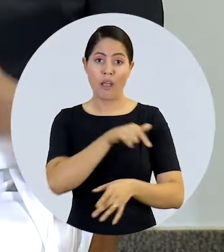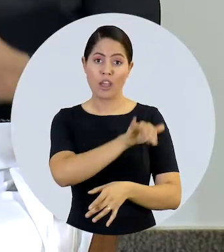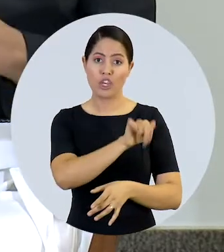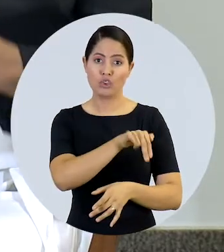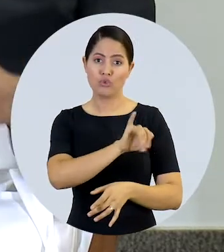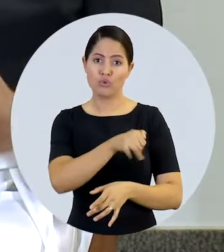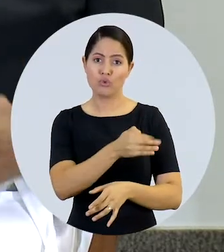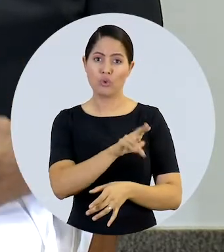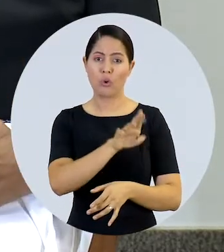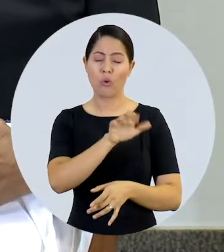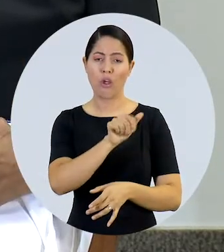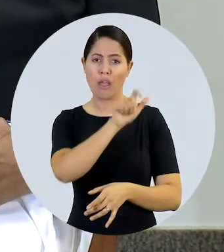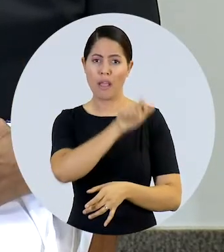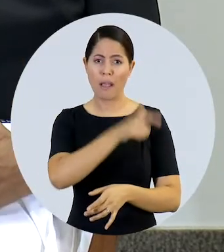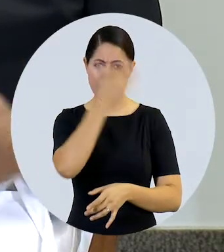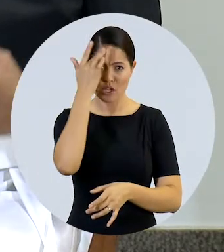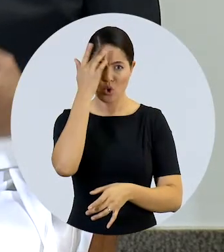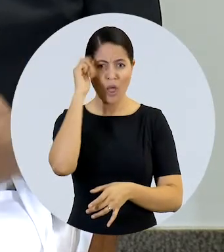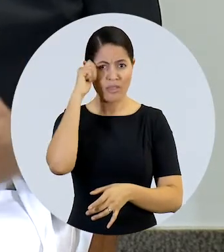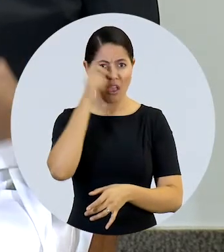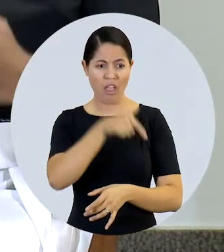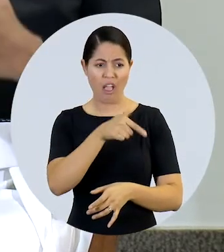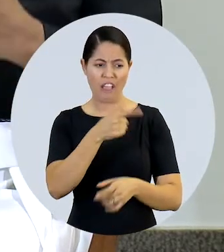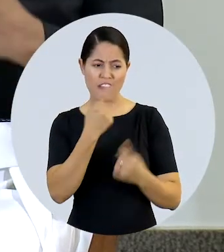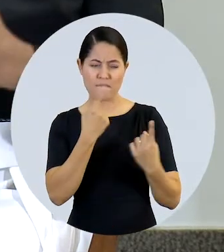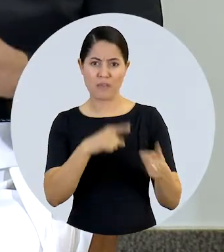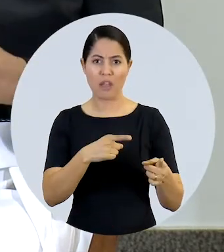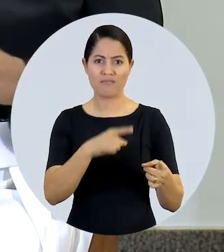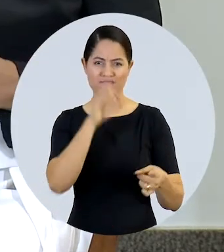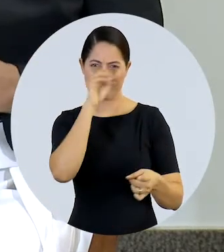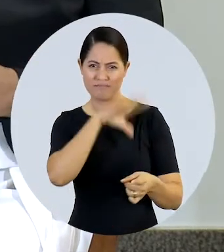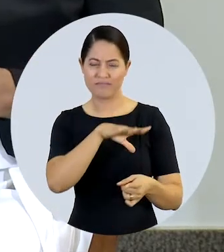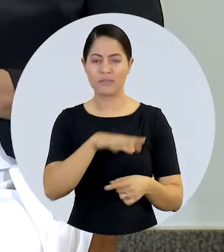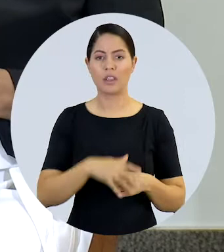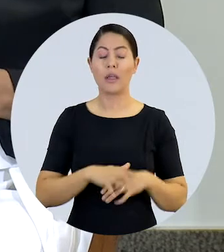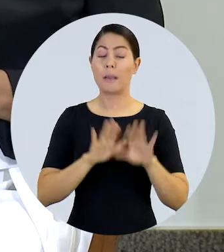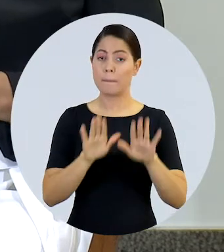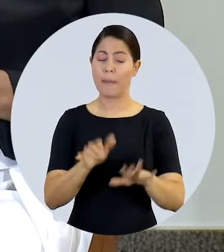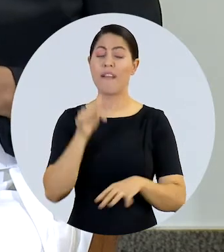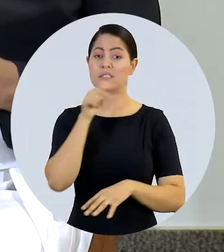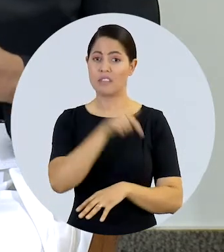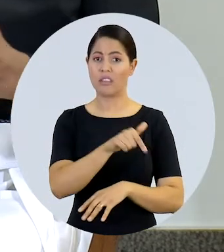atingindo diretamente aquela pessoa. É lógico que a injúria, quando